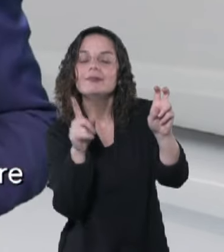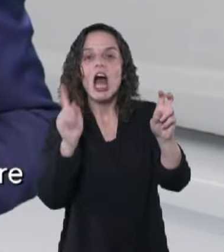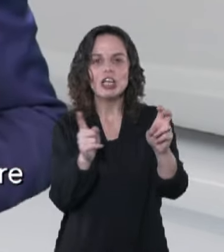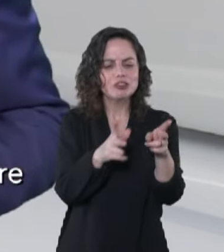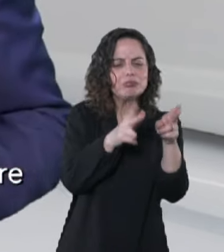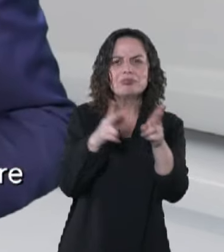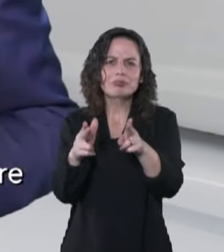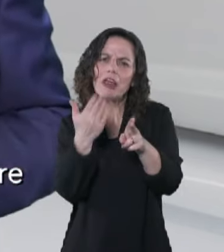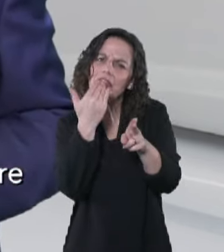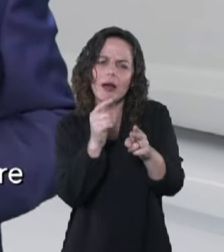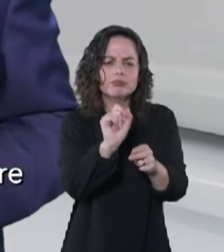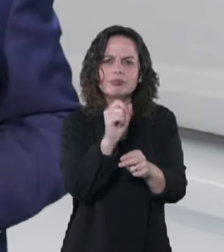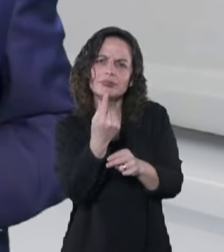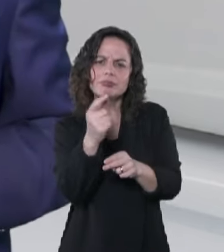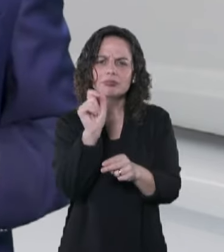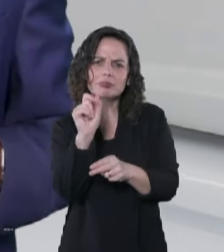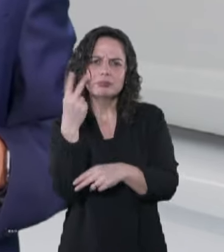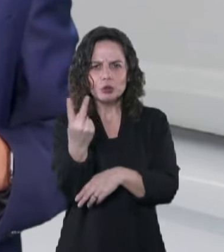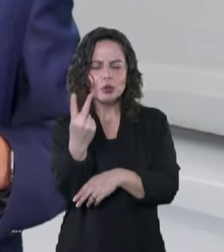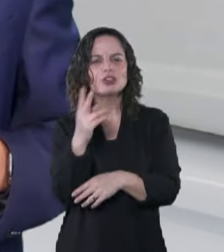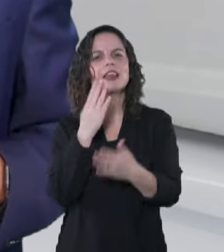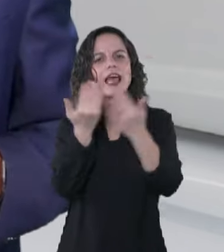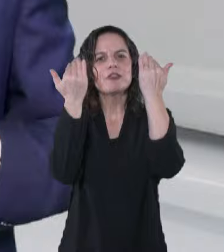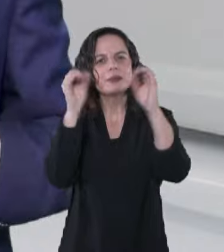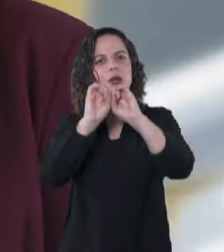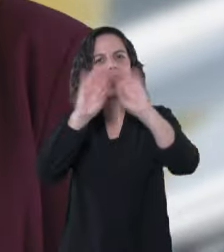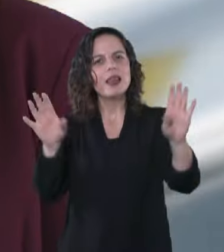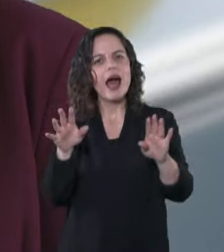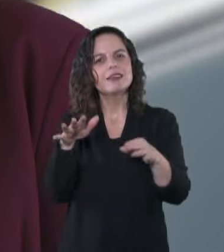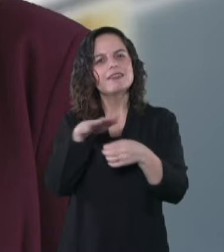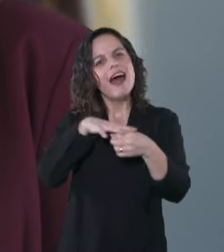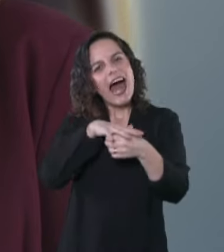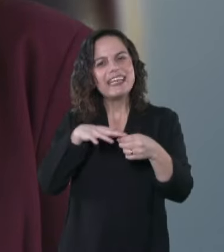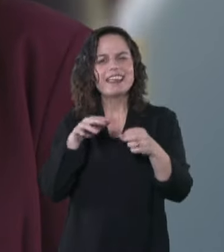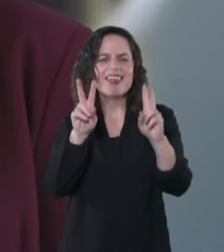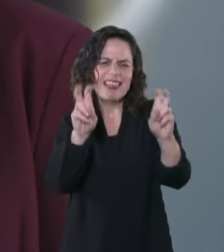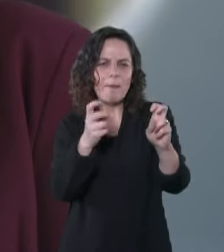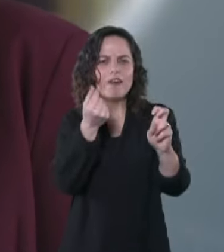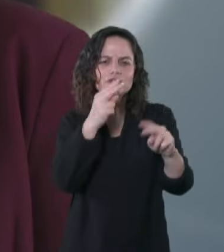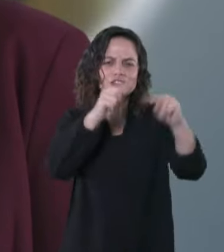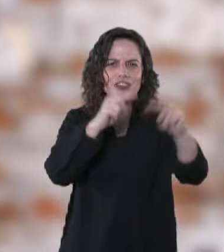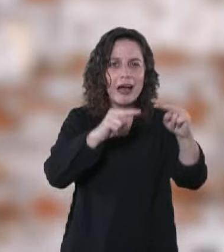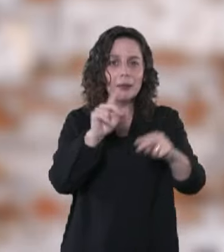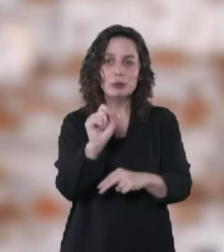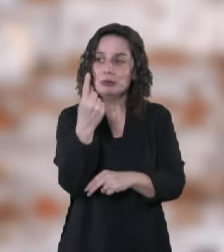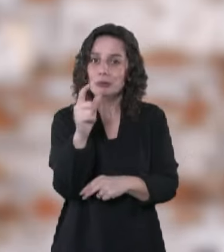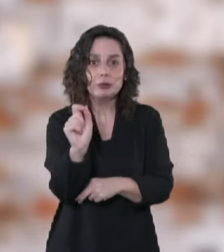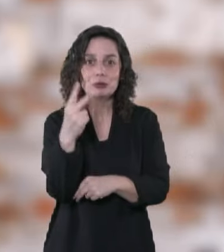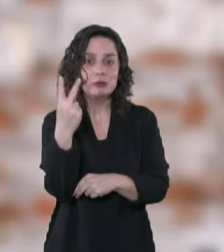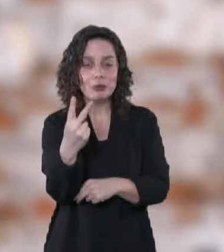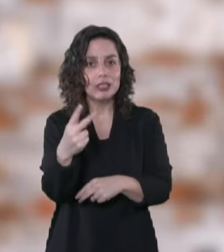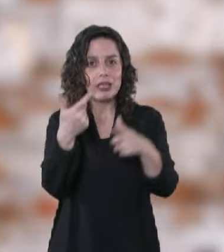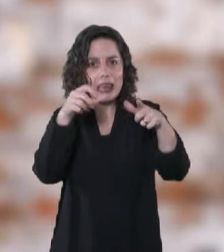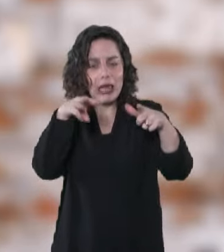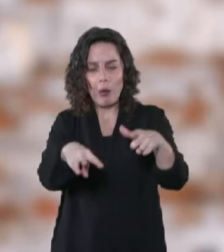de 1 ou 2 minutos para elucidar sobre matérias fiscais, portanto esclarecer em 1 ou 2 minutos é uma coisa fantástica numa linguagem